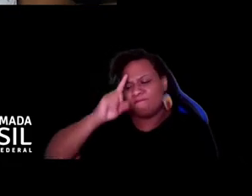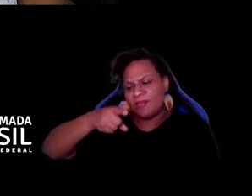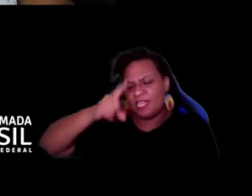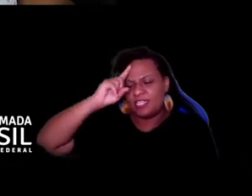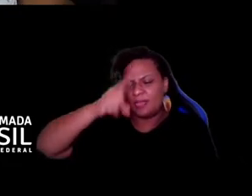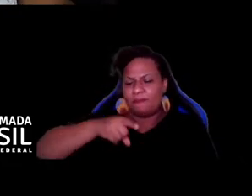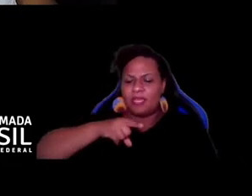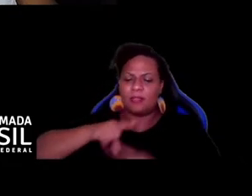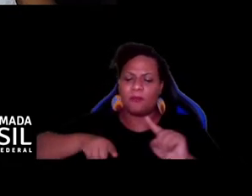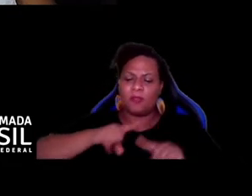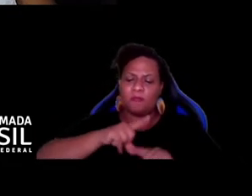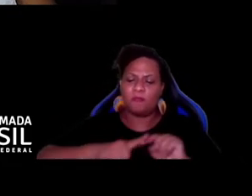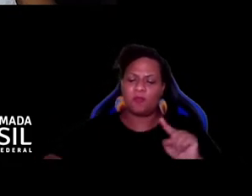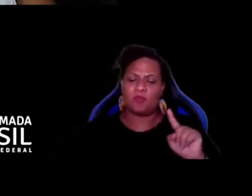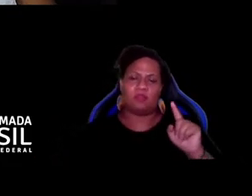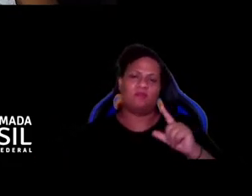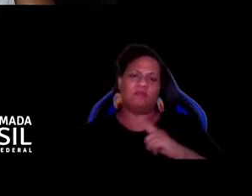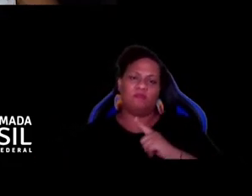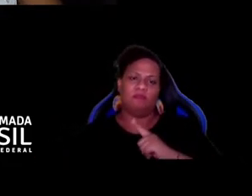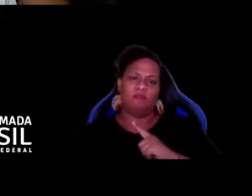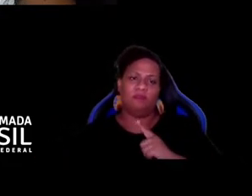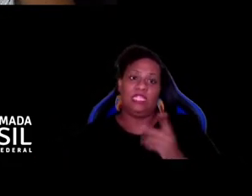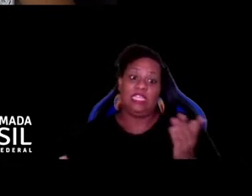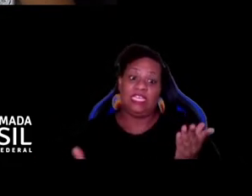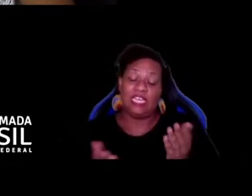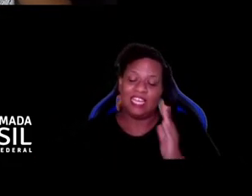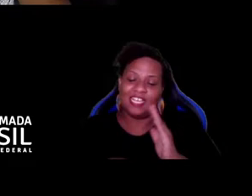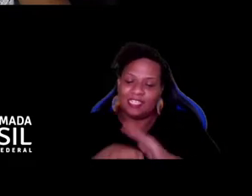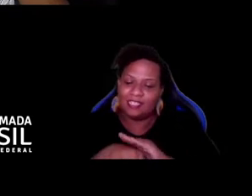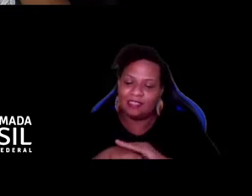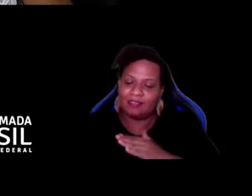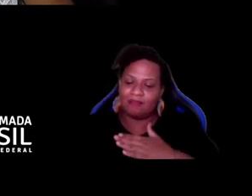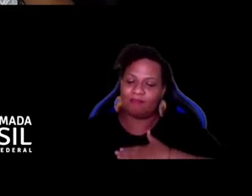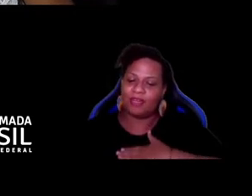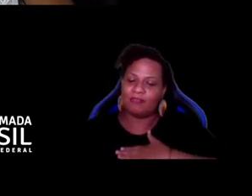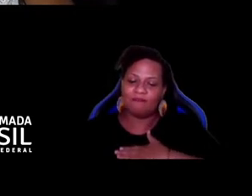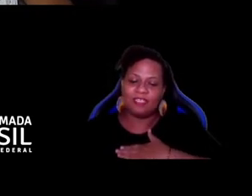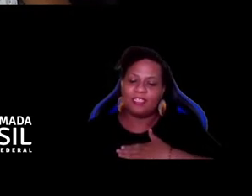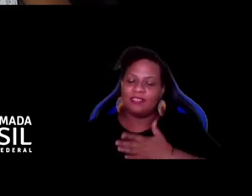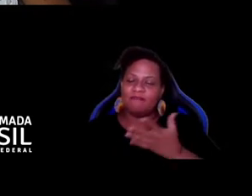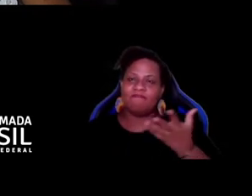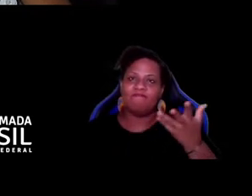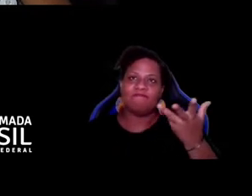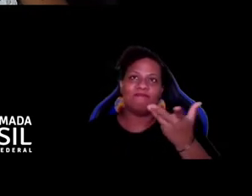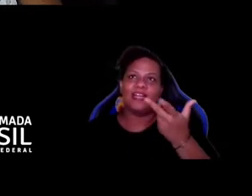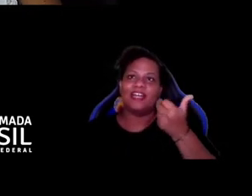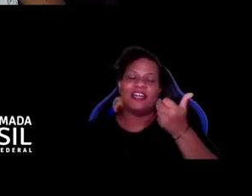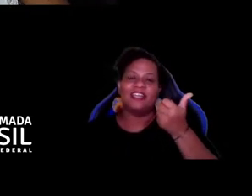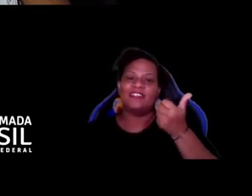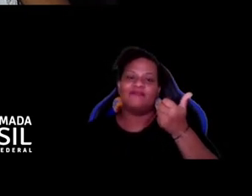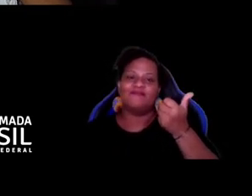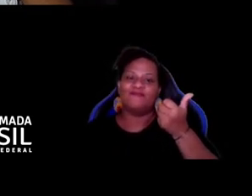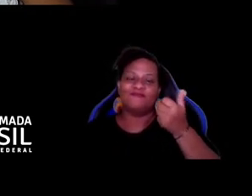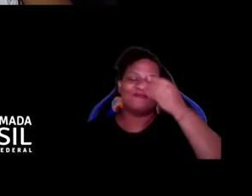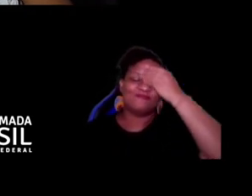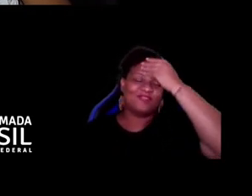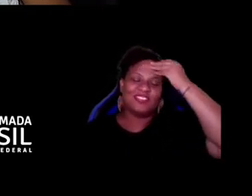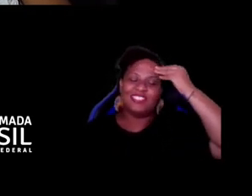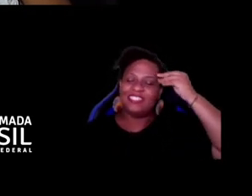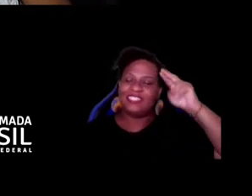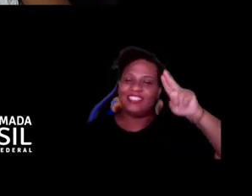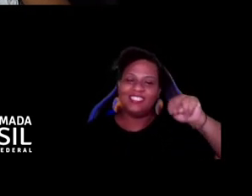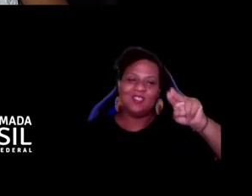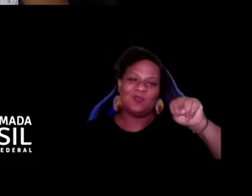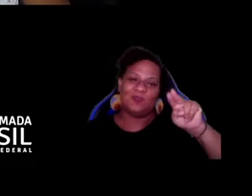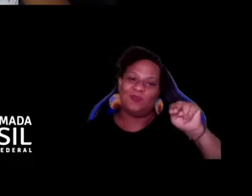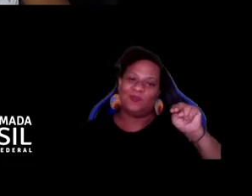imposições do mercado. E esse momento, para mim, Loyá, foi um momento extraordinário, né? Foi uma